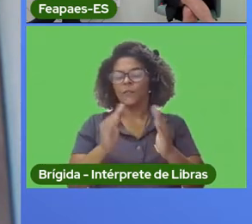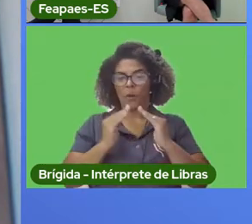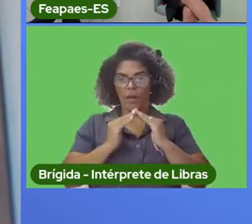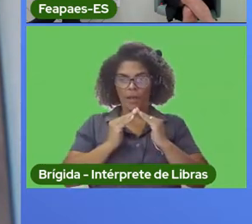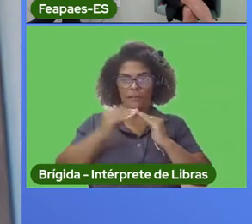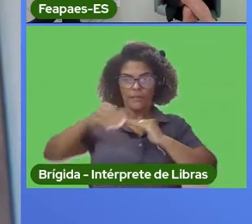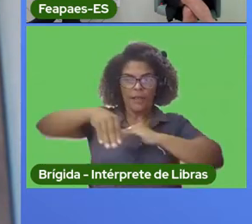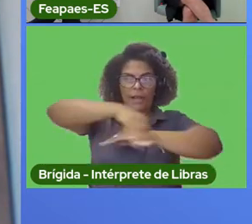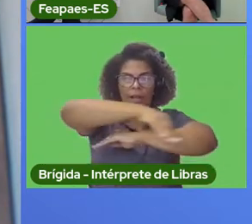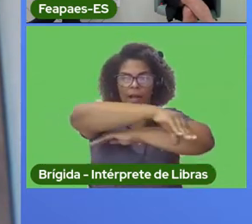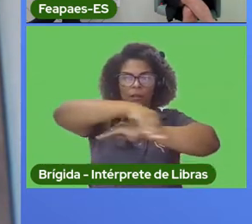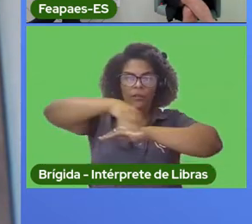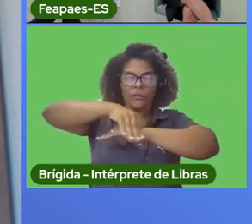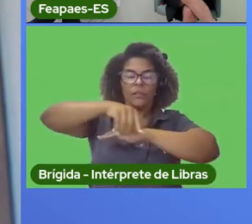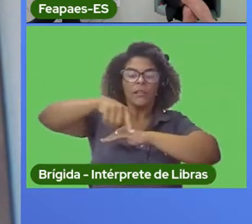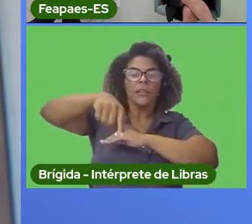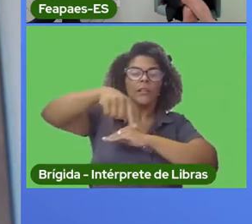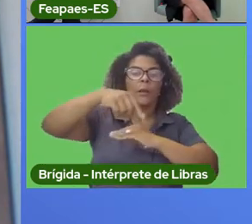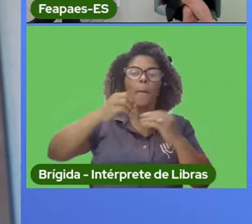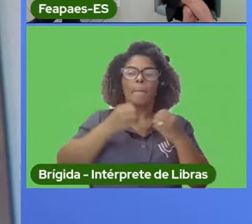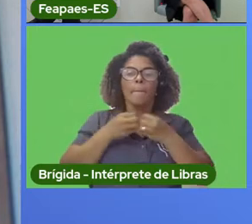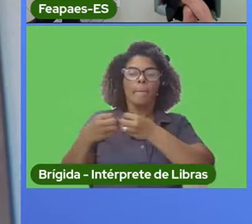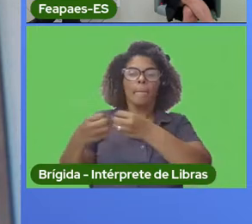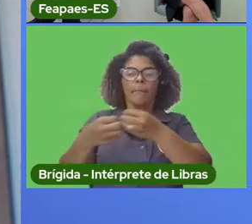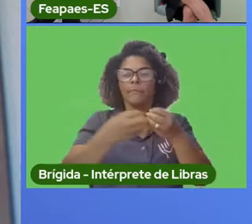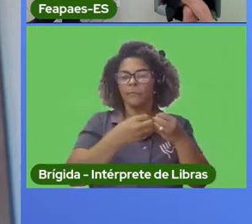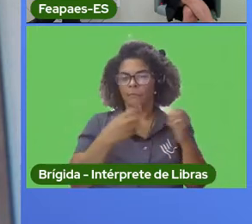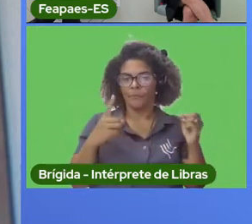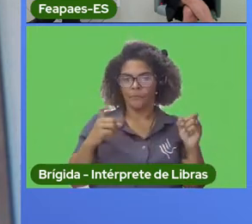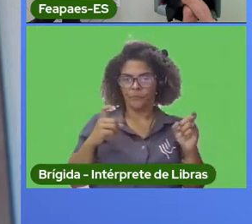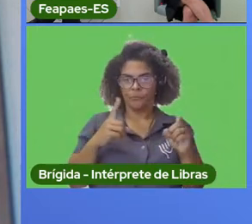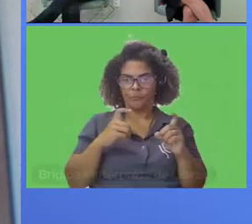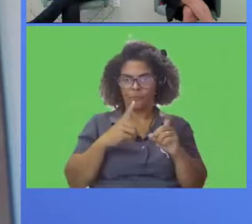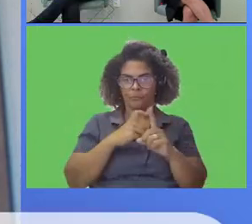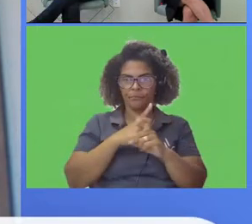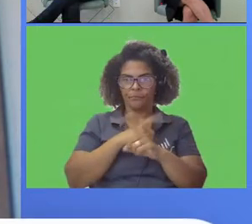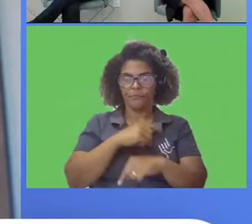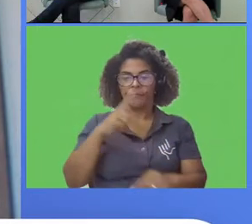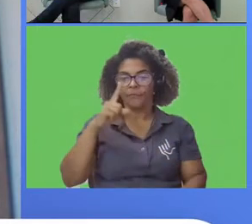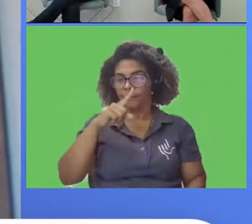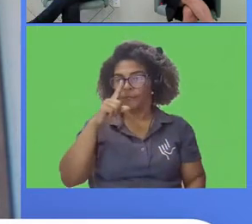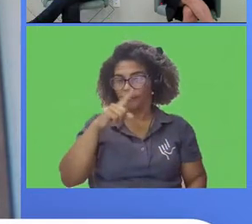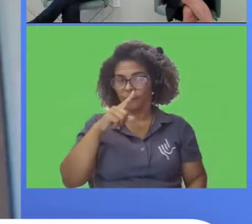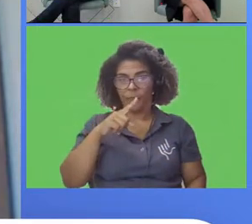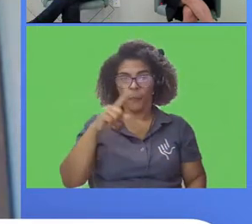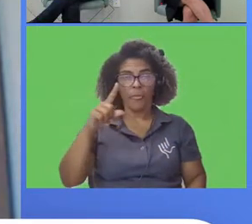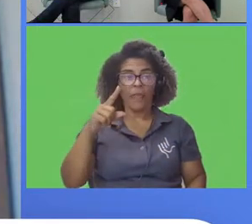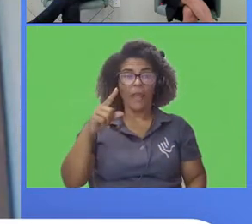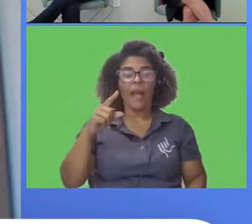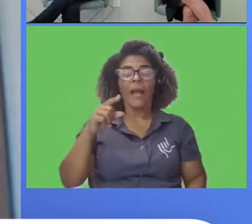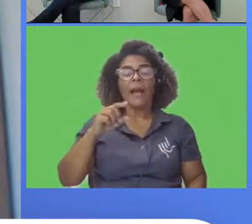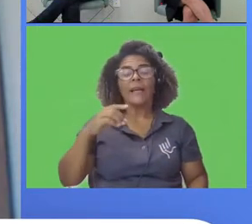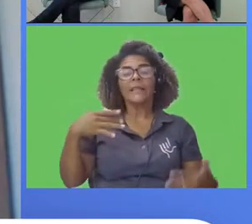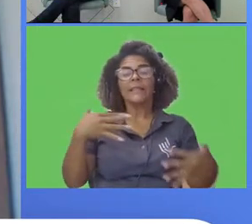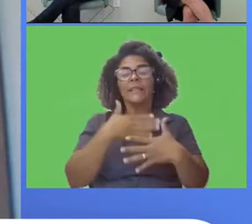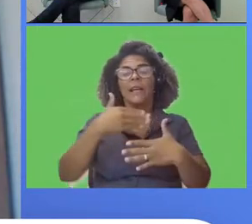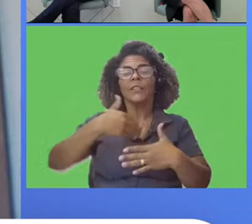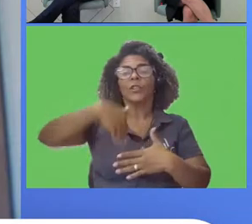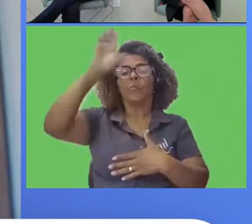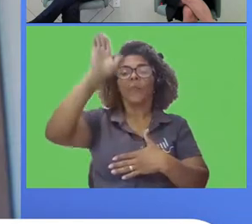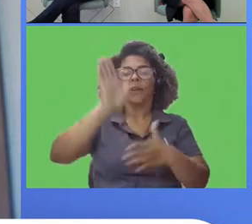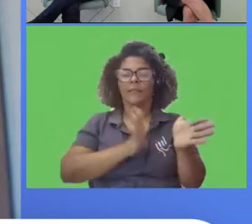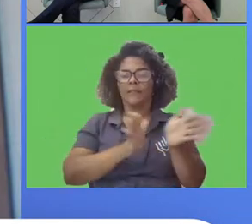acessíveis no entorno do domicílio. A gente tem números que a cidade que tem mais acessibilidade não chega